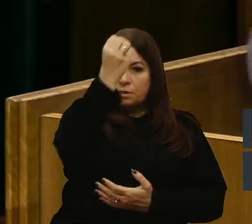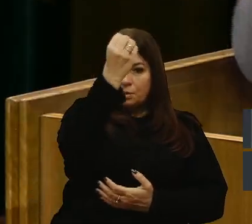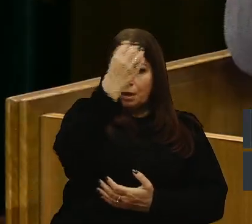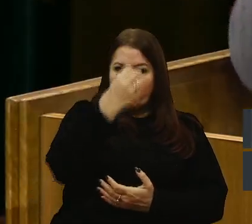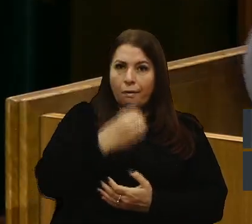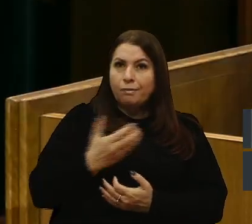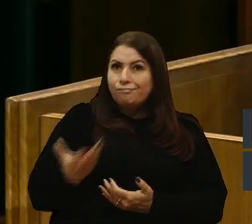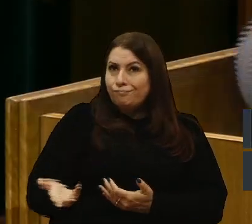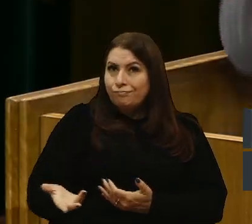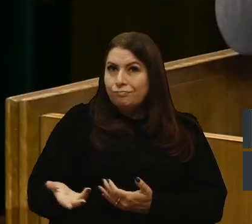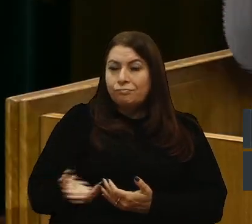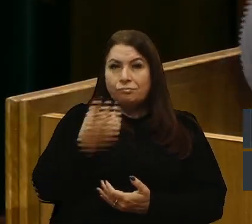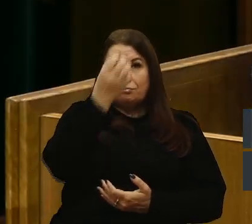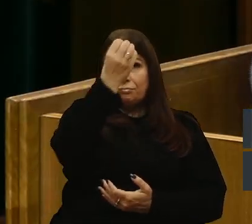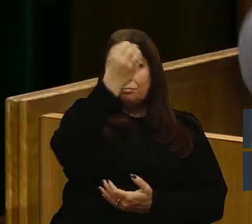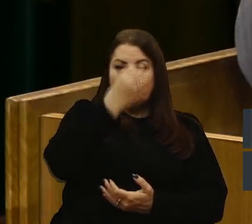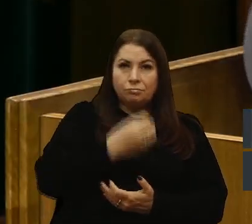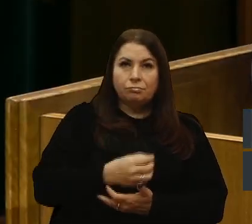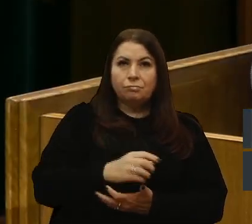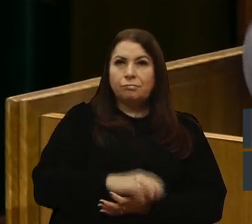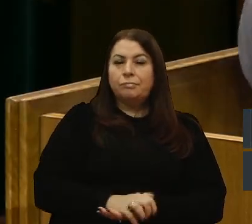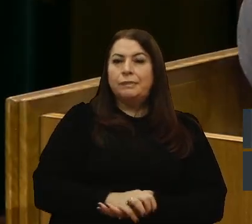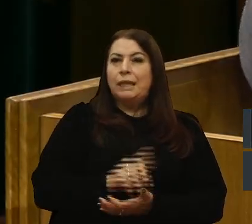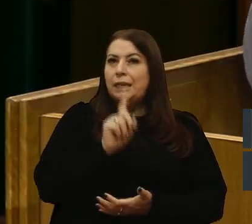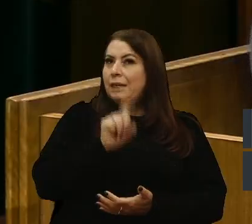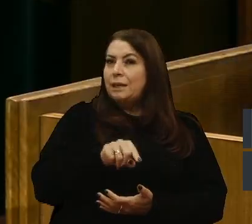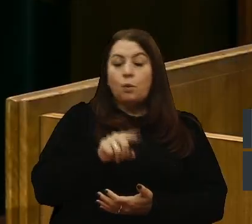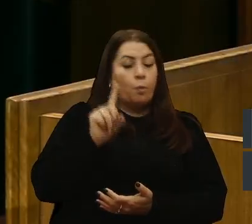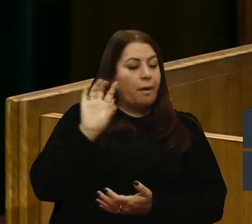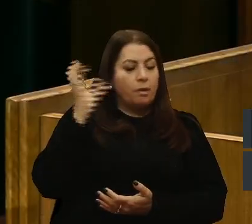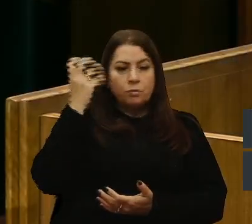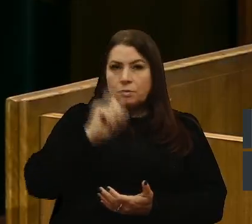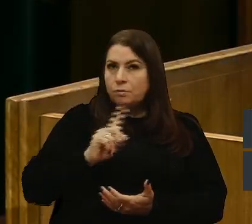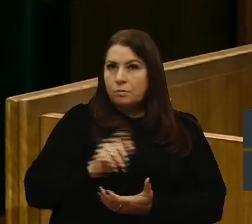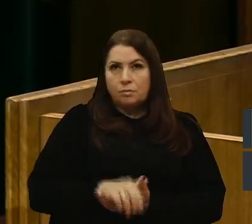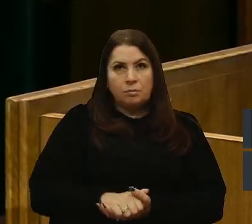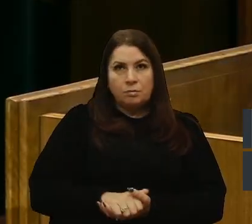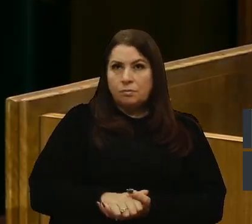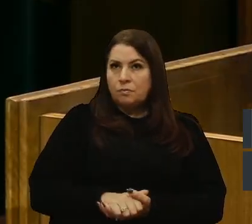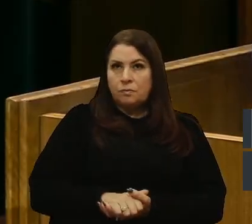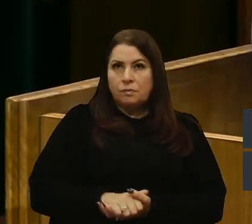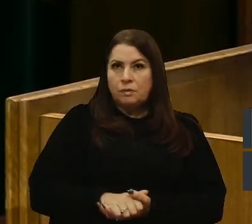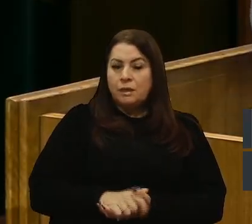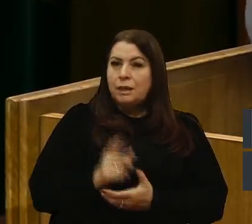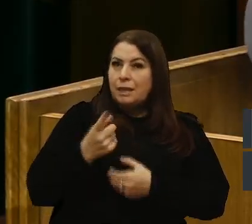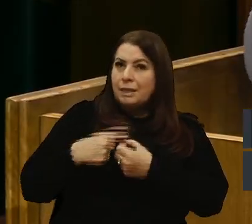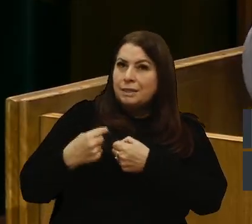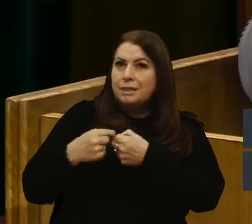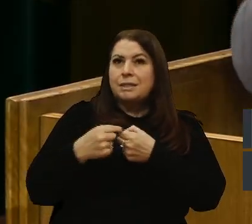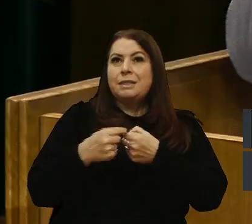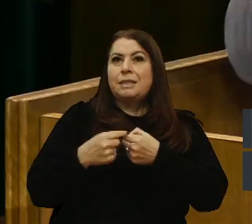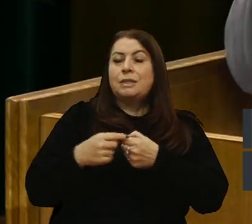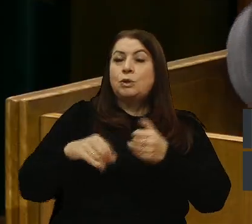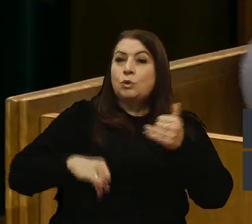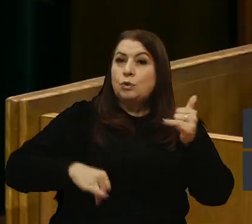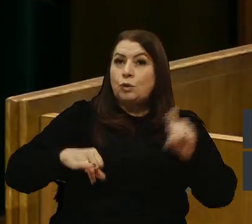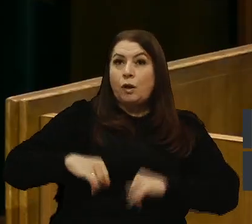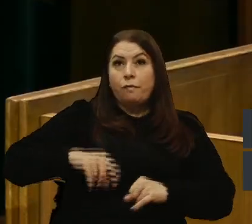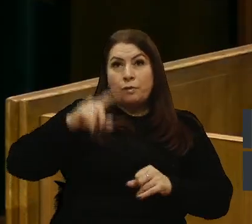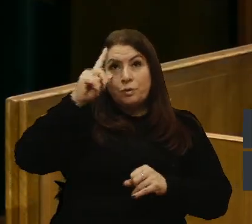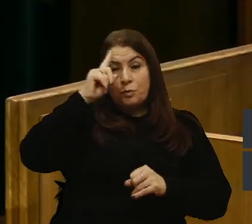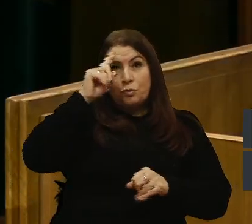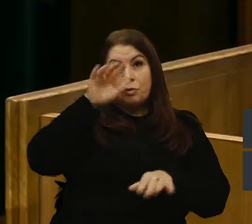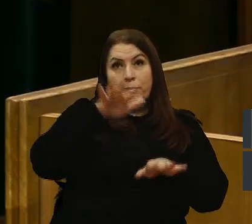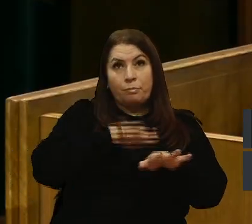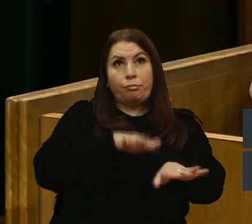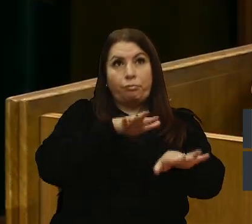semáforos. Semáforo não é a solução. A nossa cidade sofre diariamente,